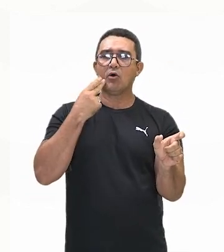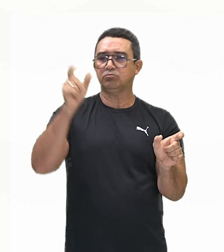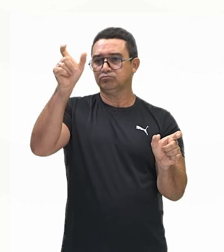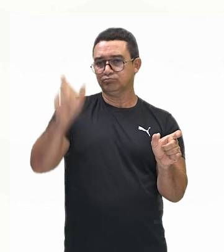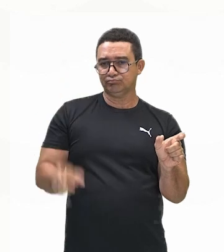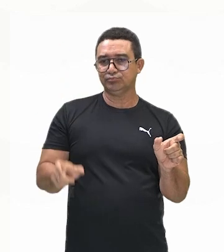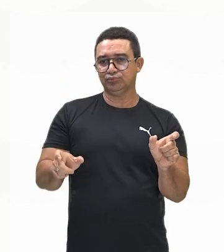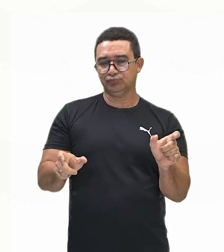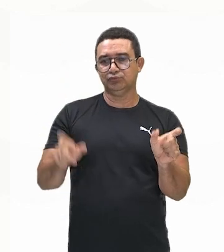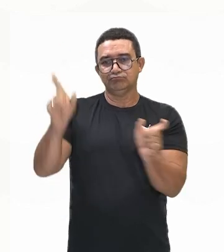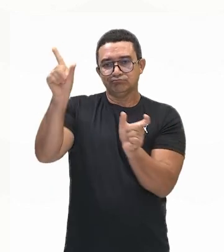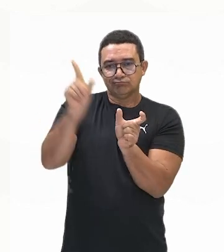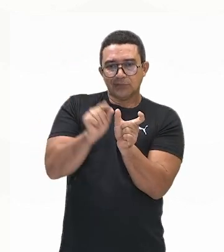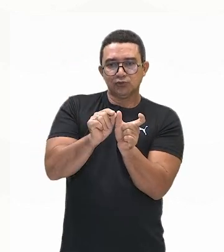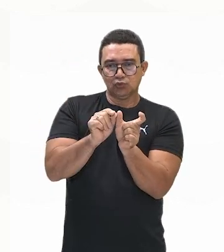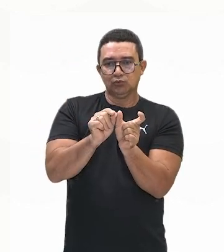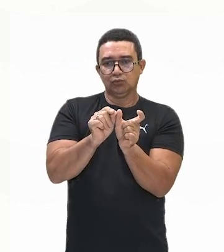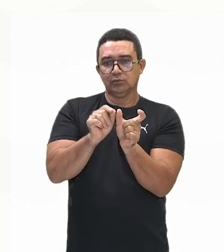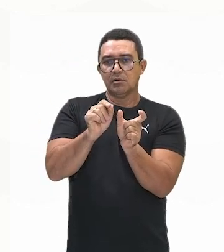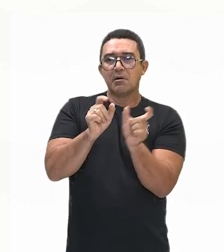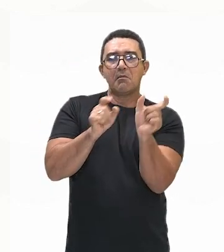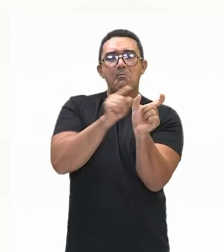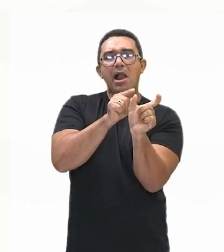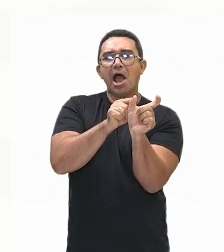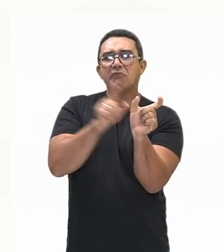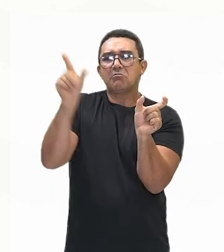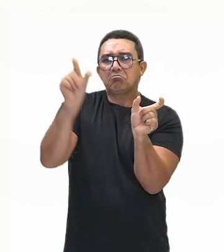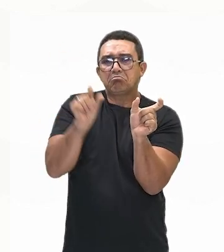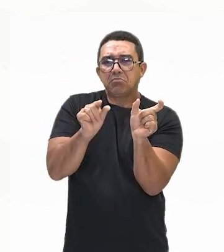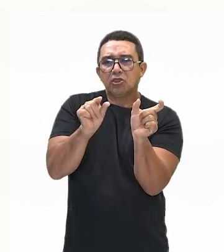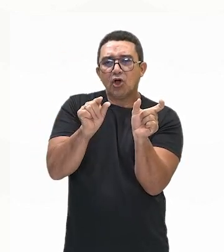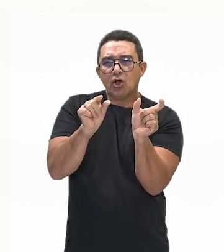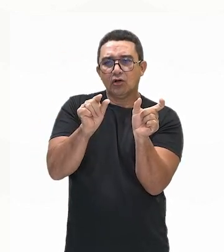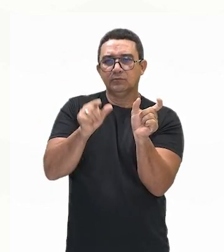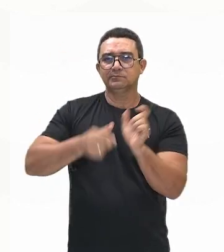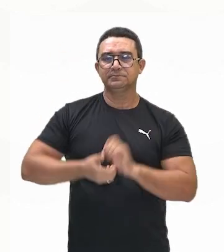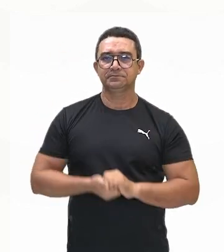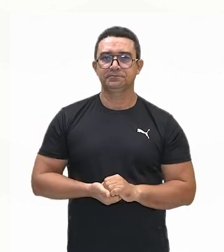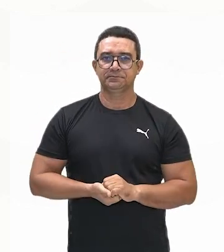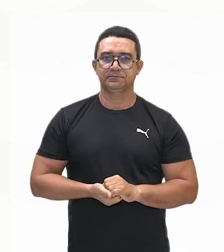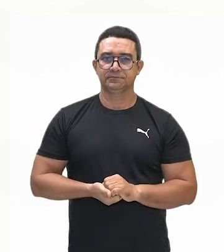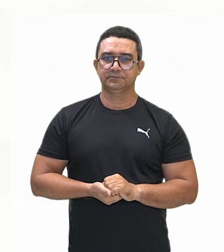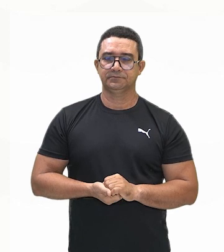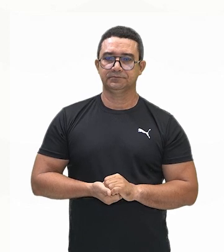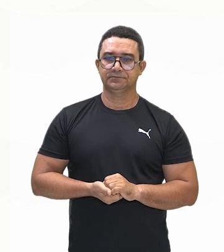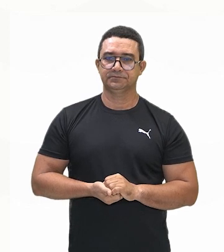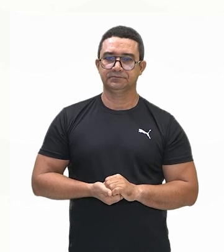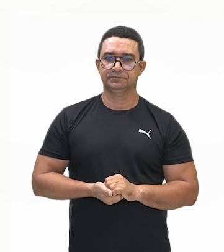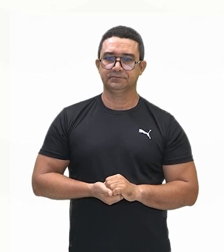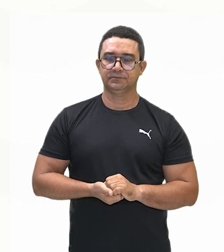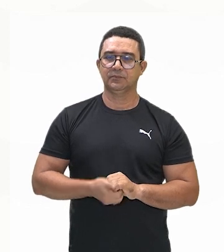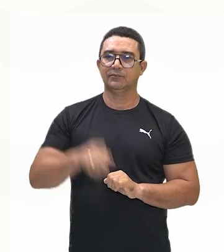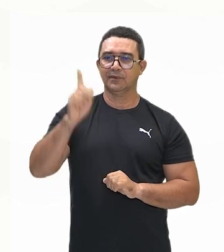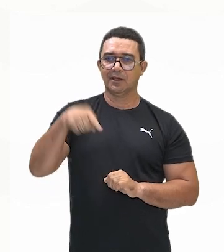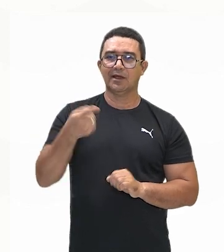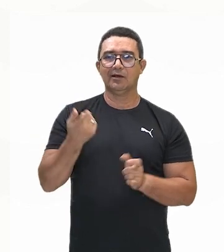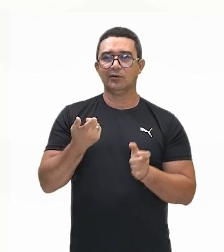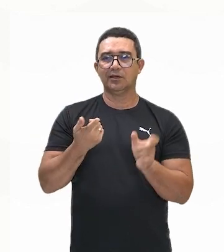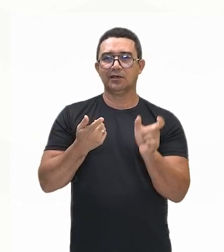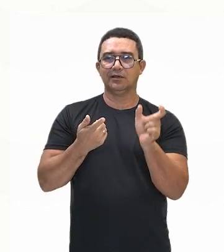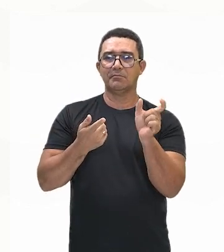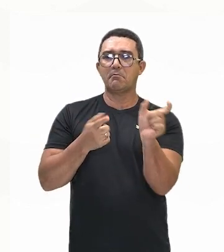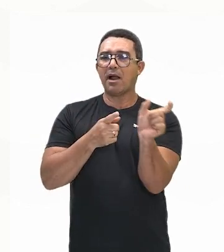bastante comuns e são características de linguagem informal, eu estou me referindo à linguagem, né, as